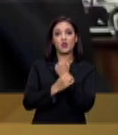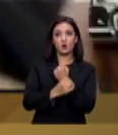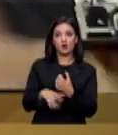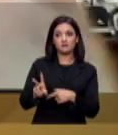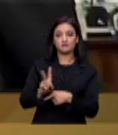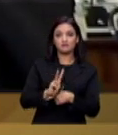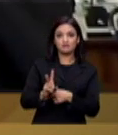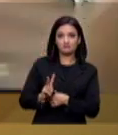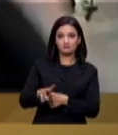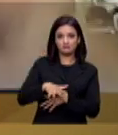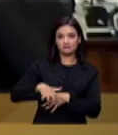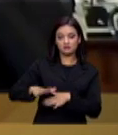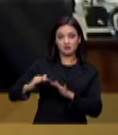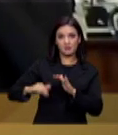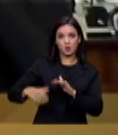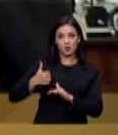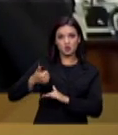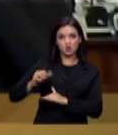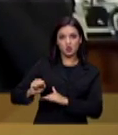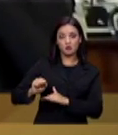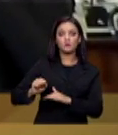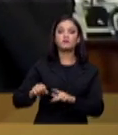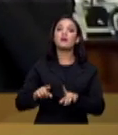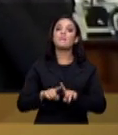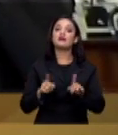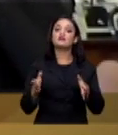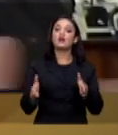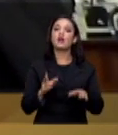socioeducativos em caráter temporário, etc. Não é?